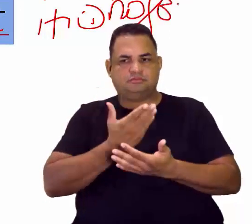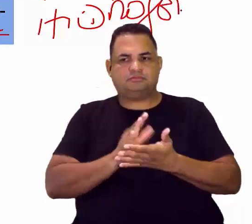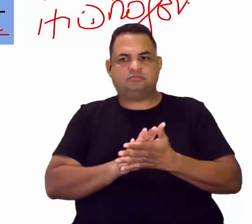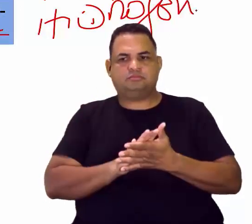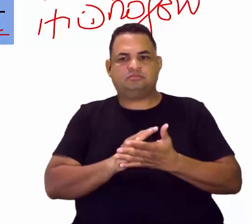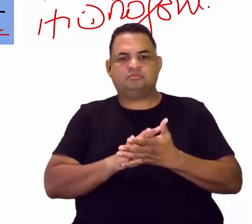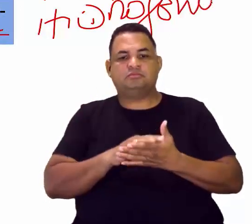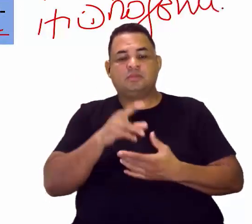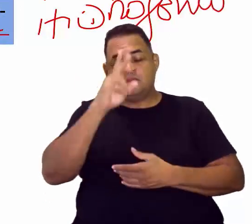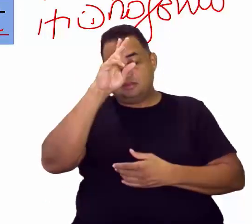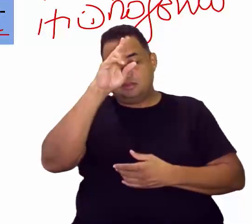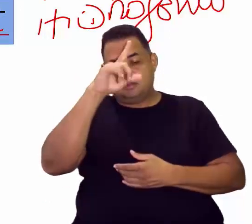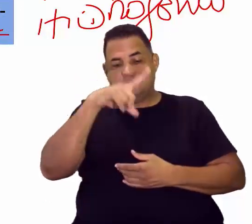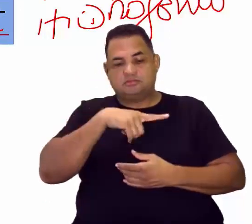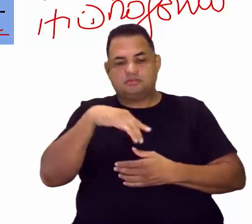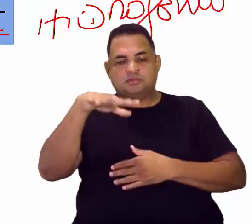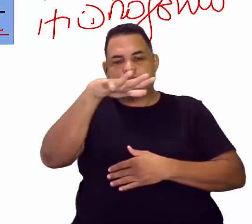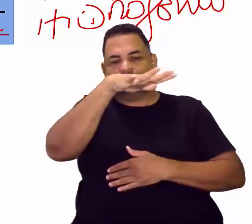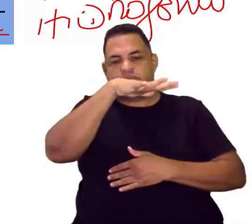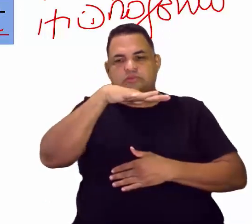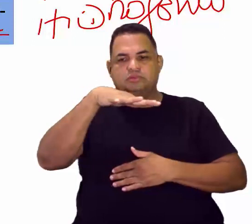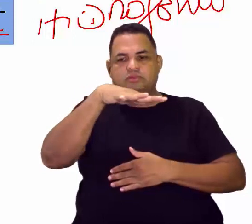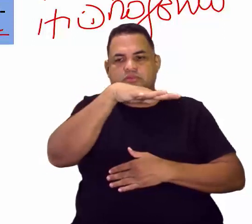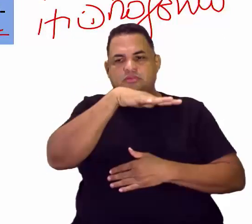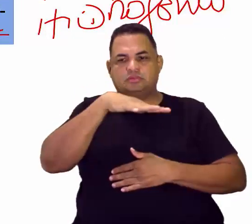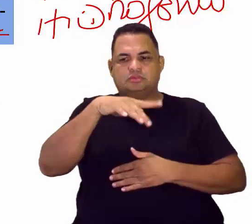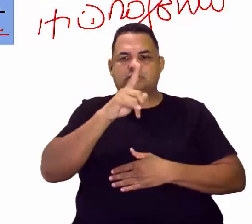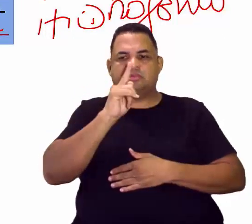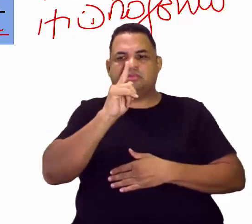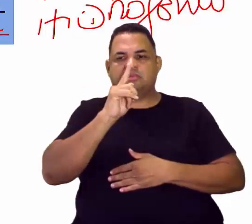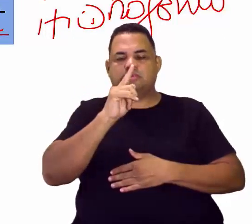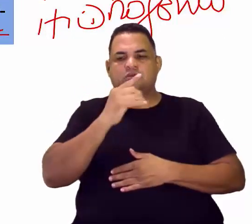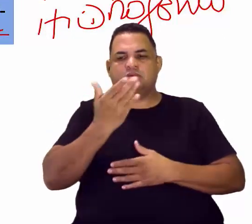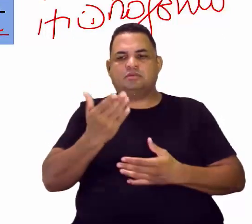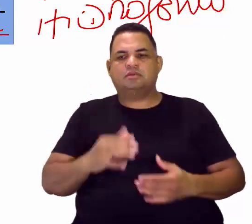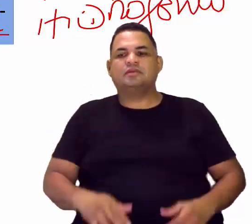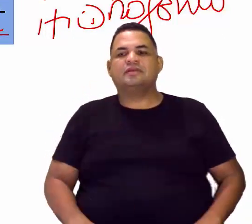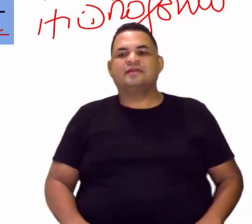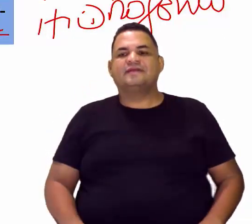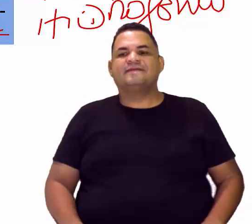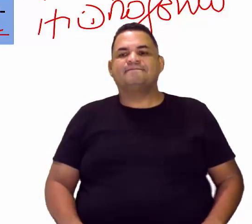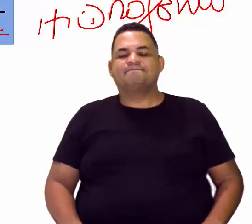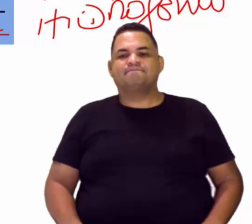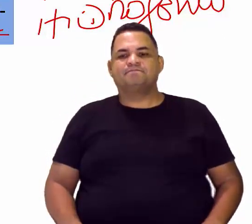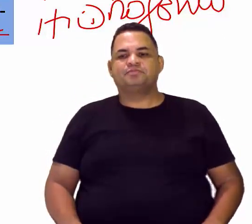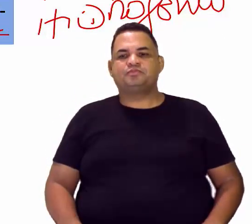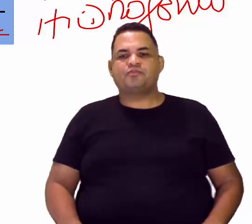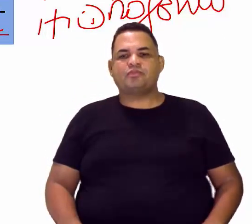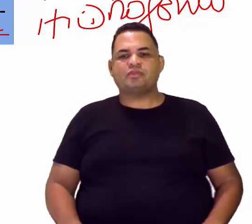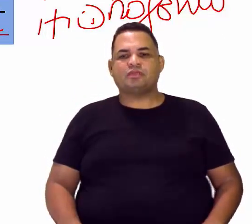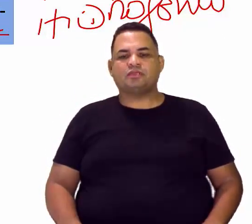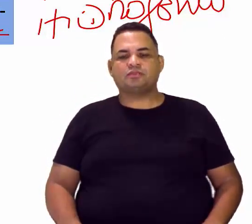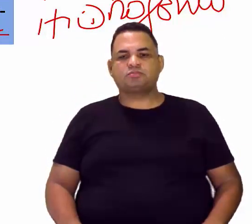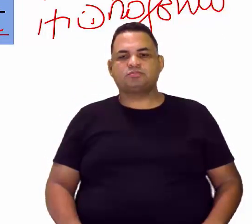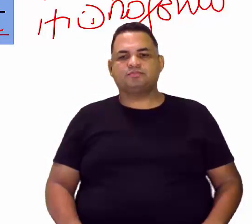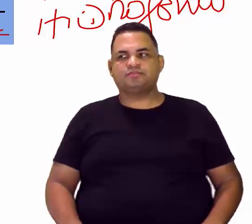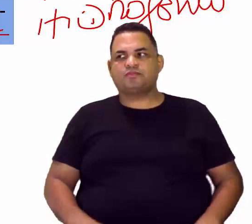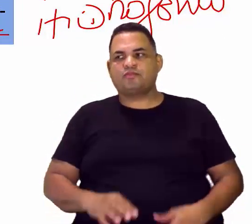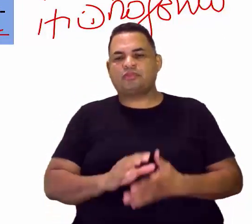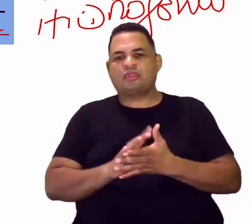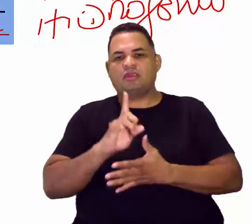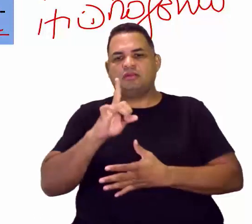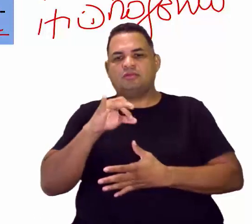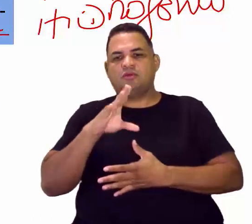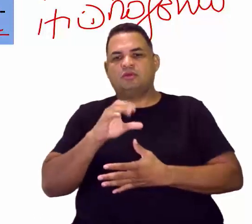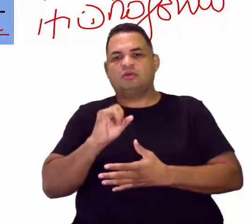os insetos flutuam sobre a água, ok? Então, dipolo instantâneo é